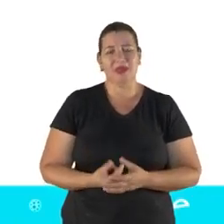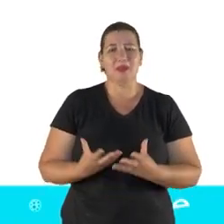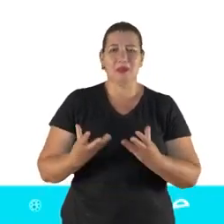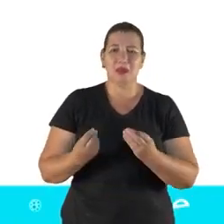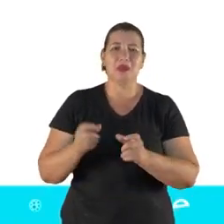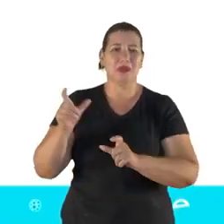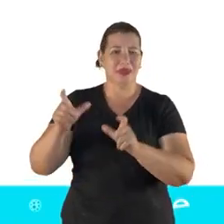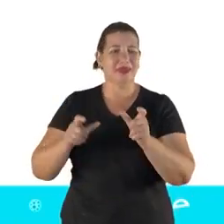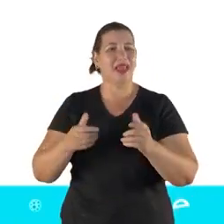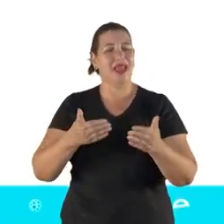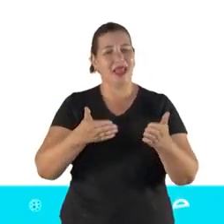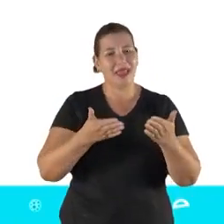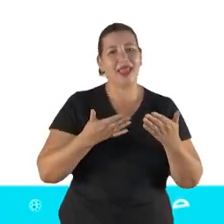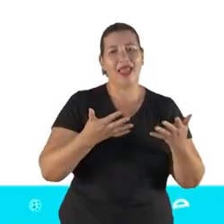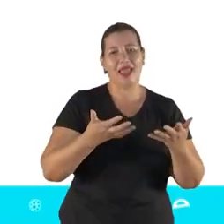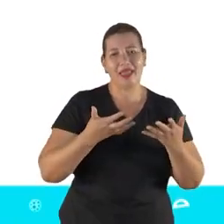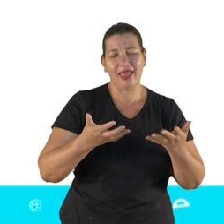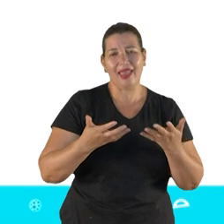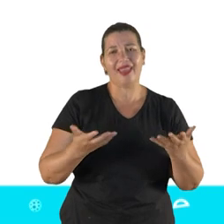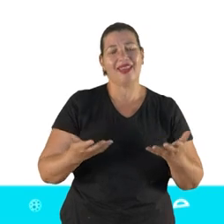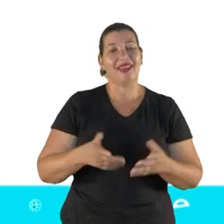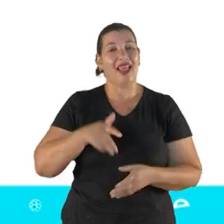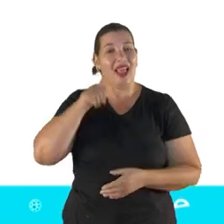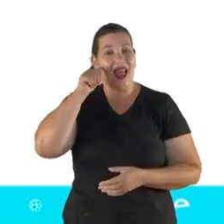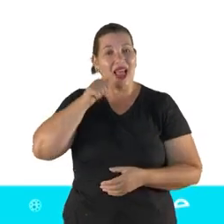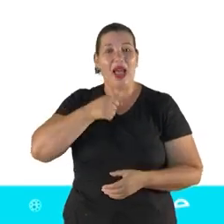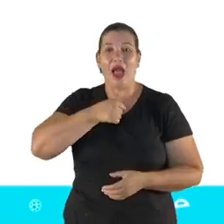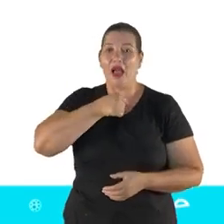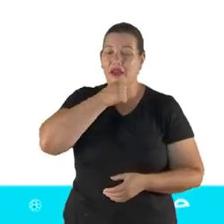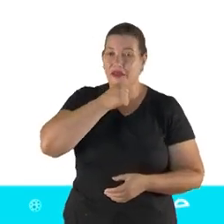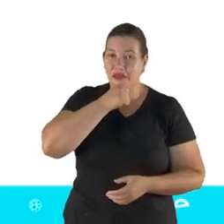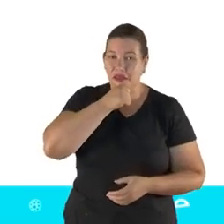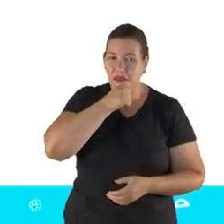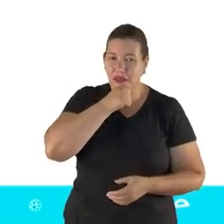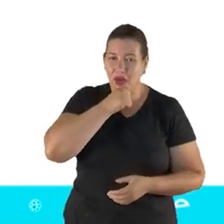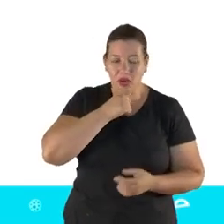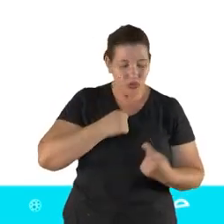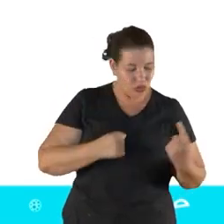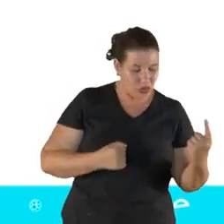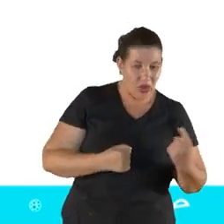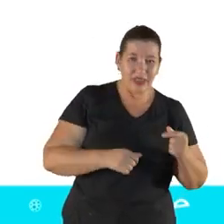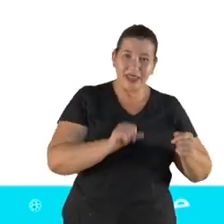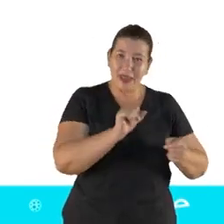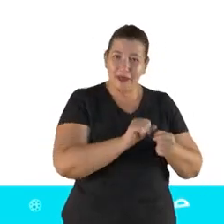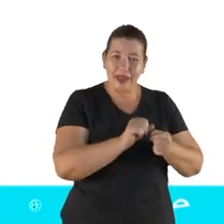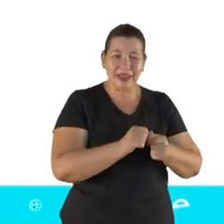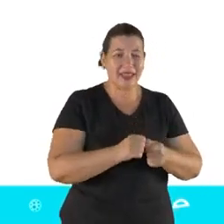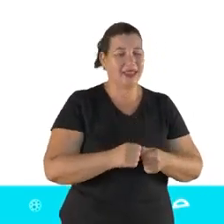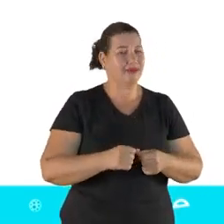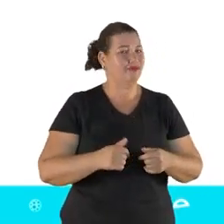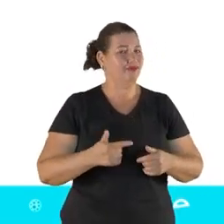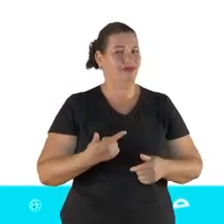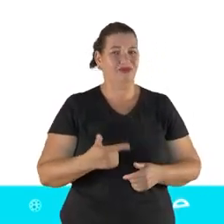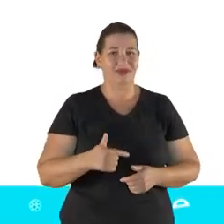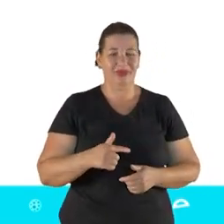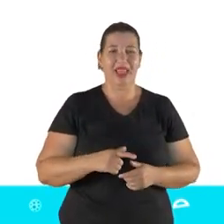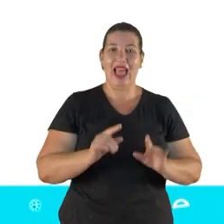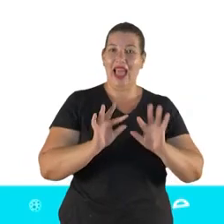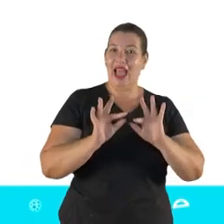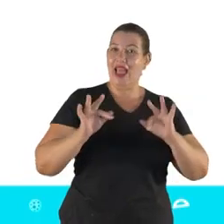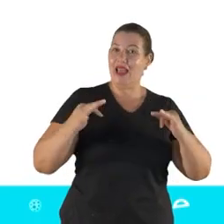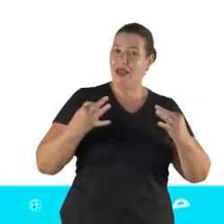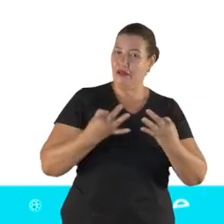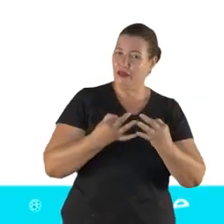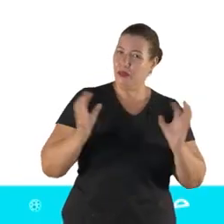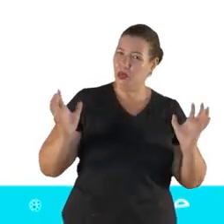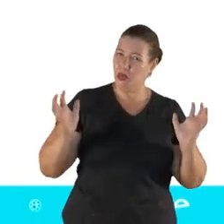foram tantos pedidos que, sozinha, a vovó não daria conta. Então,